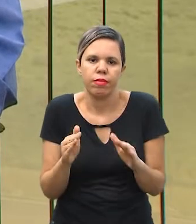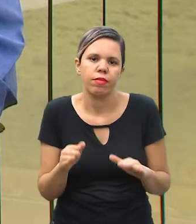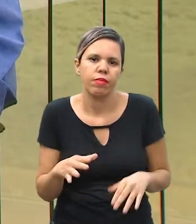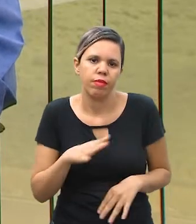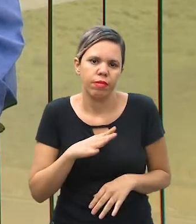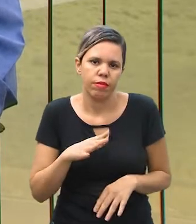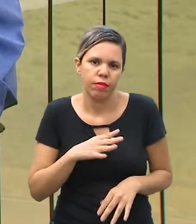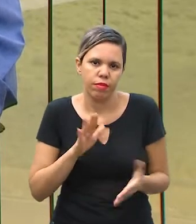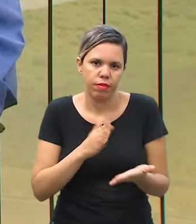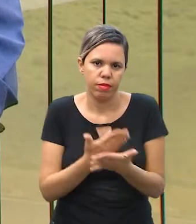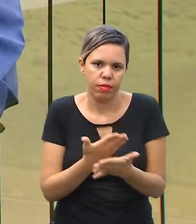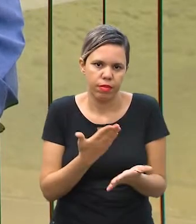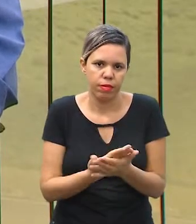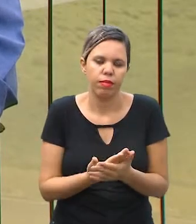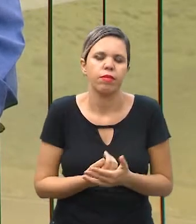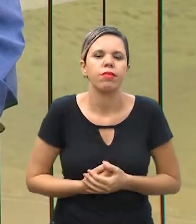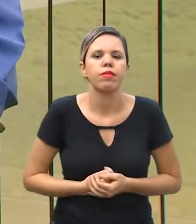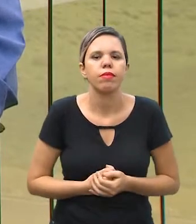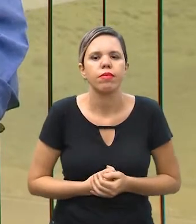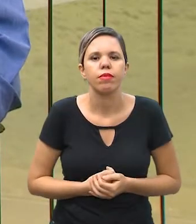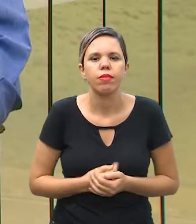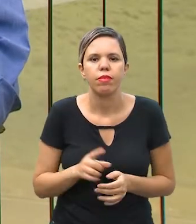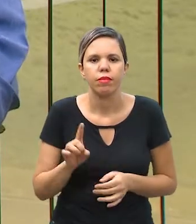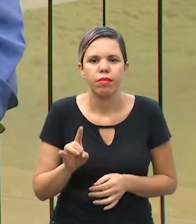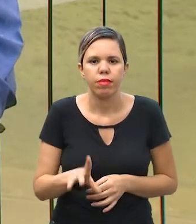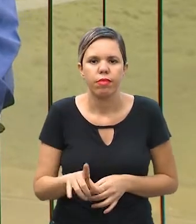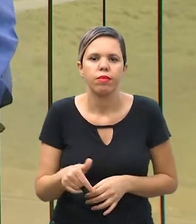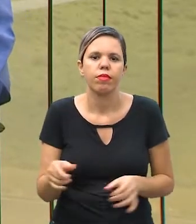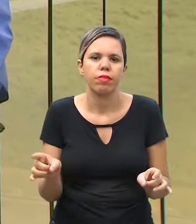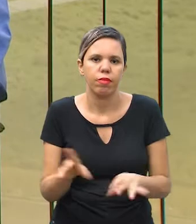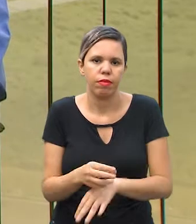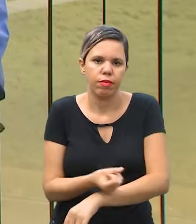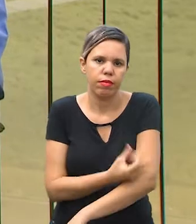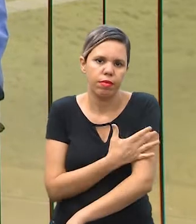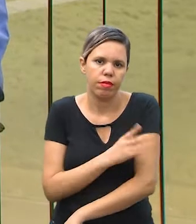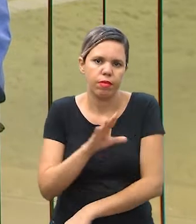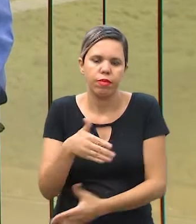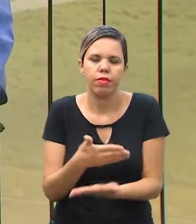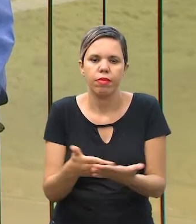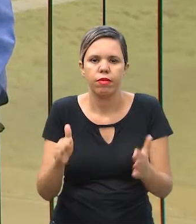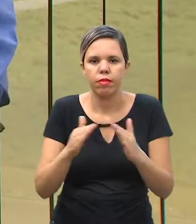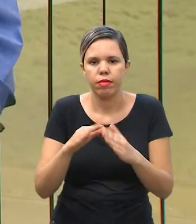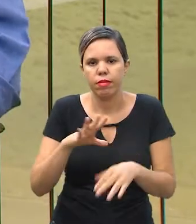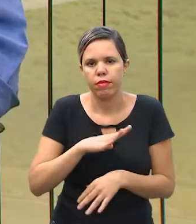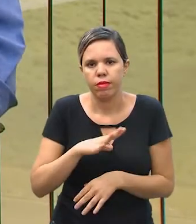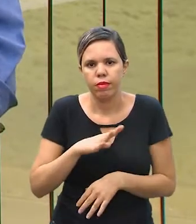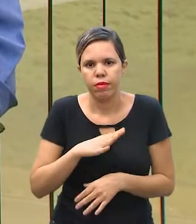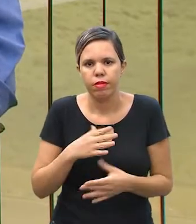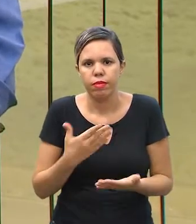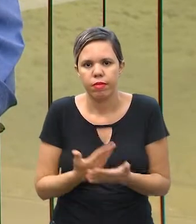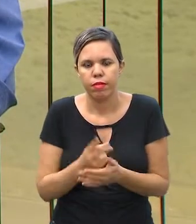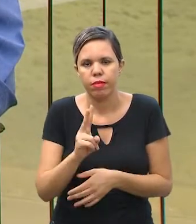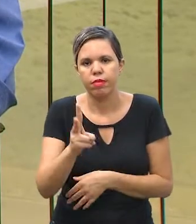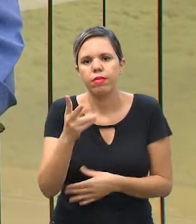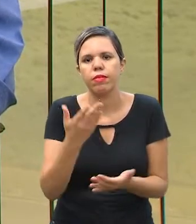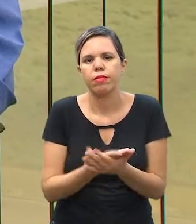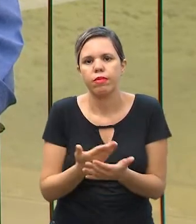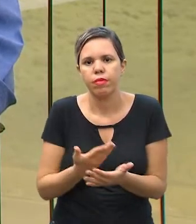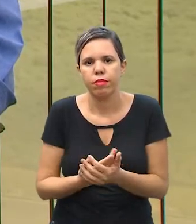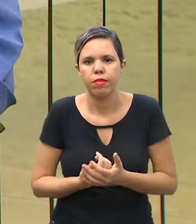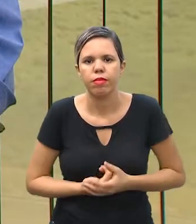cidade para estudar. Depois que terminei o ensino fundamental, comecei a morar na cidade para continuar os